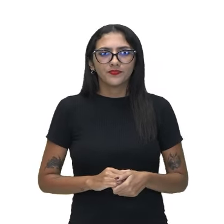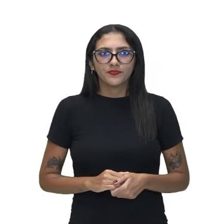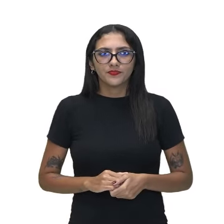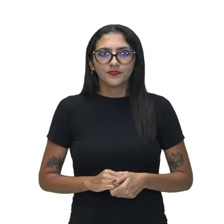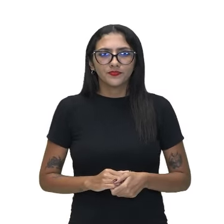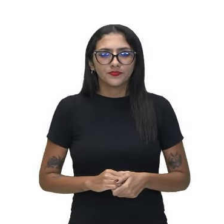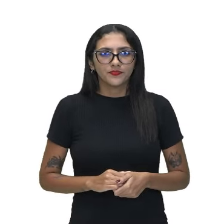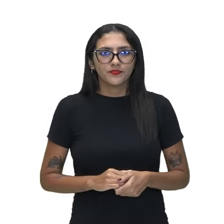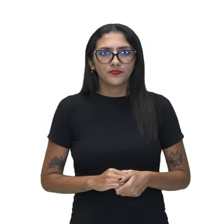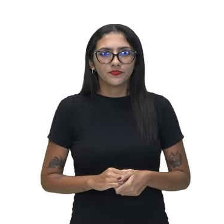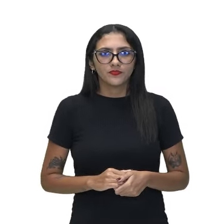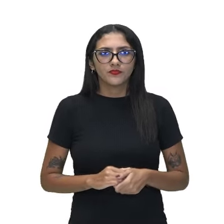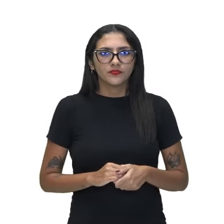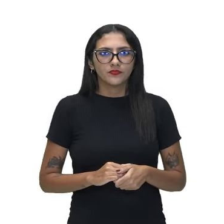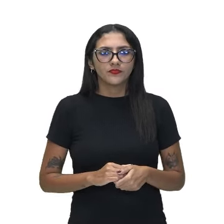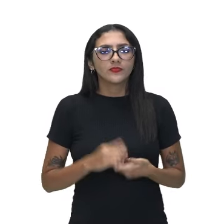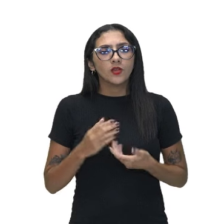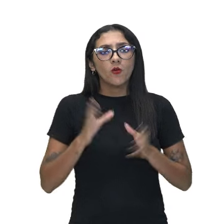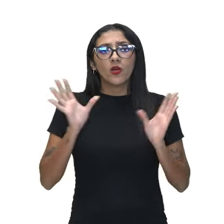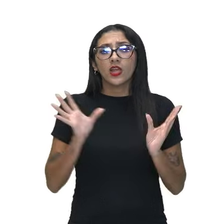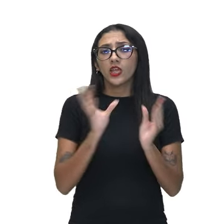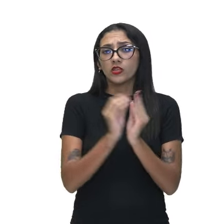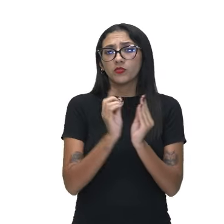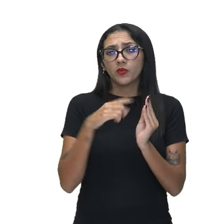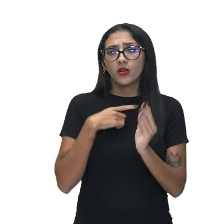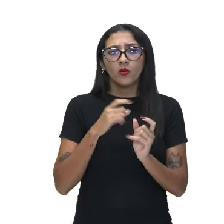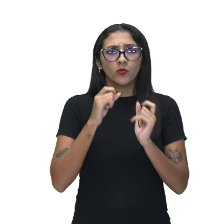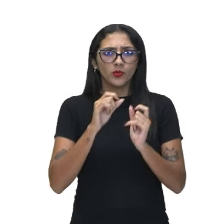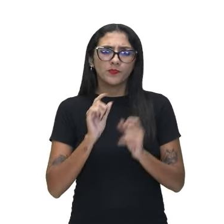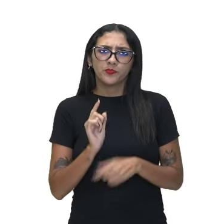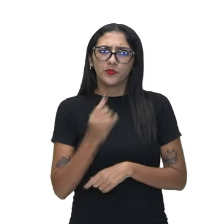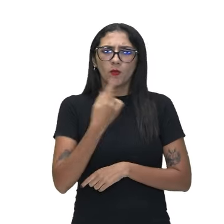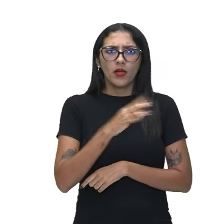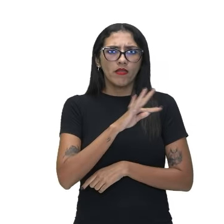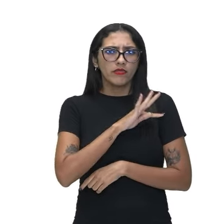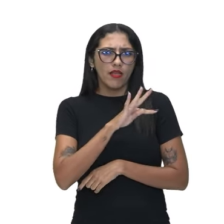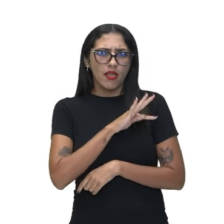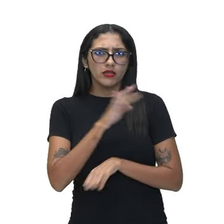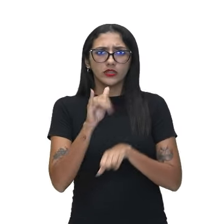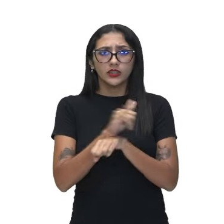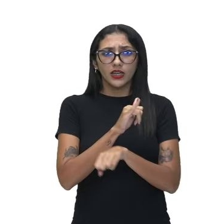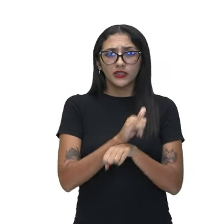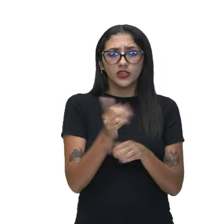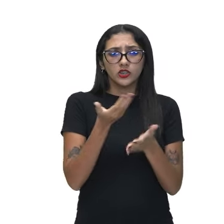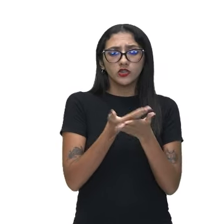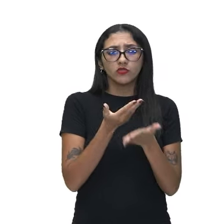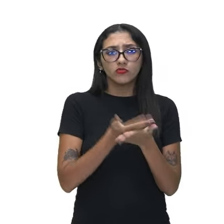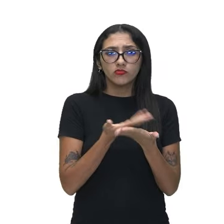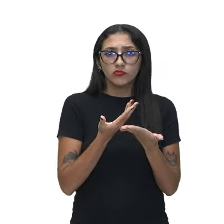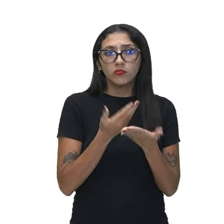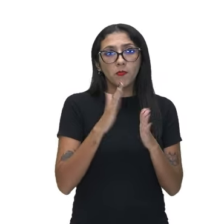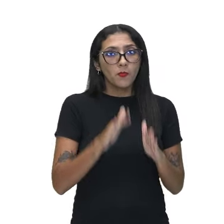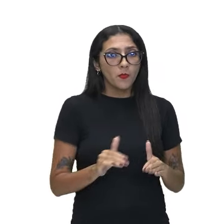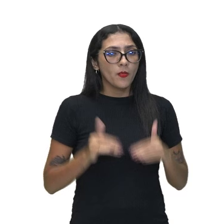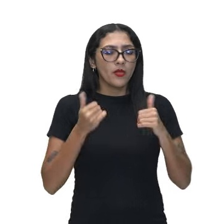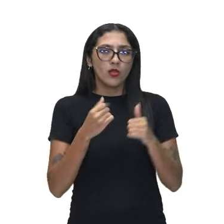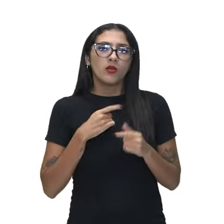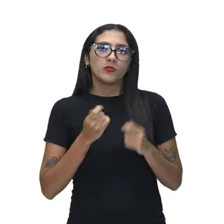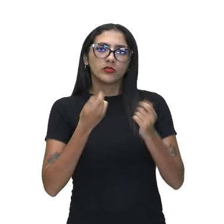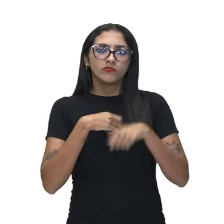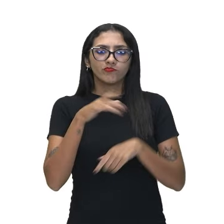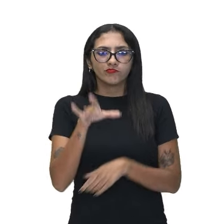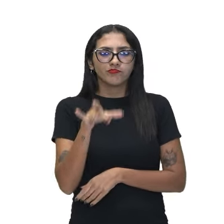só. O resumo é, portanto, uma das técnicas de estudo mais eficazes para